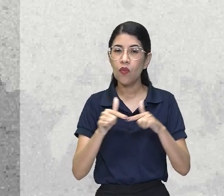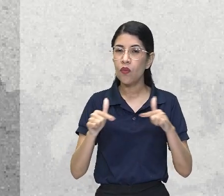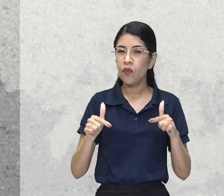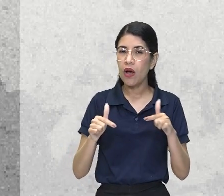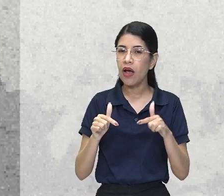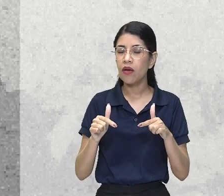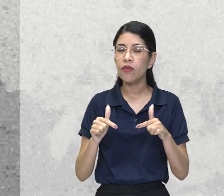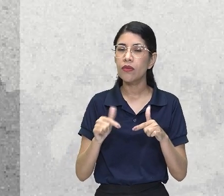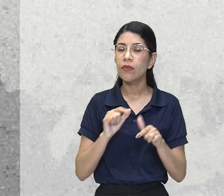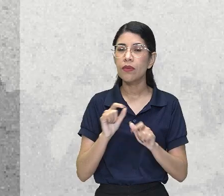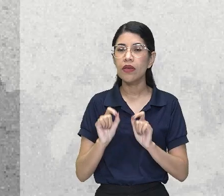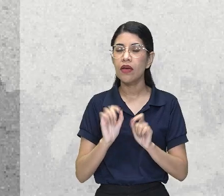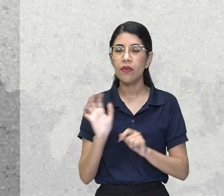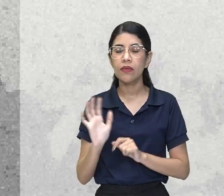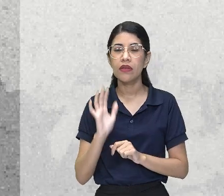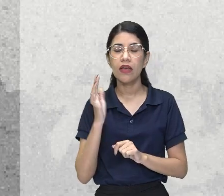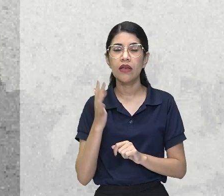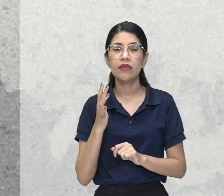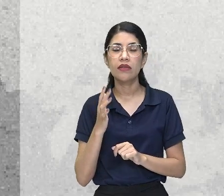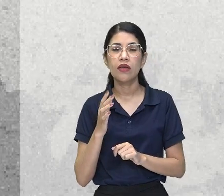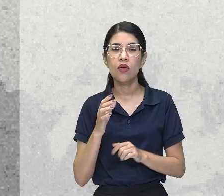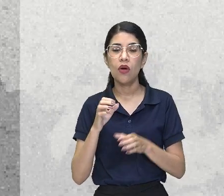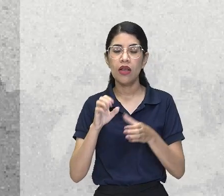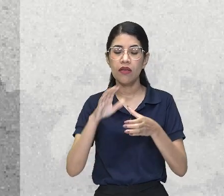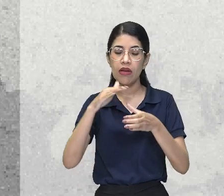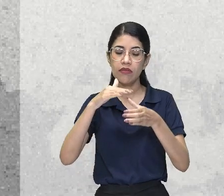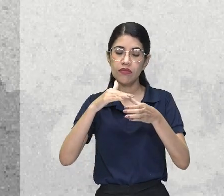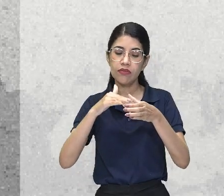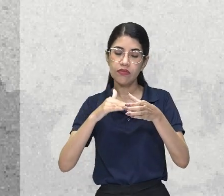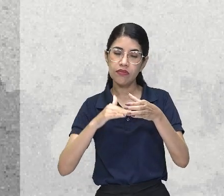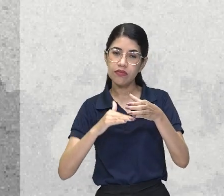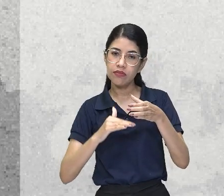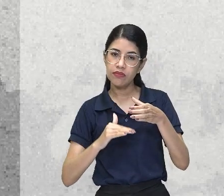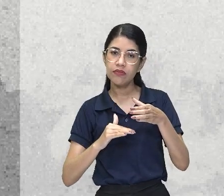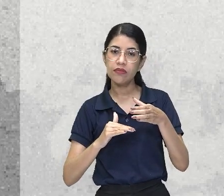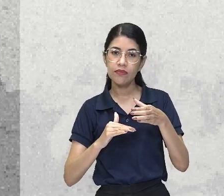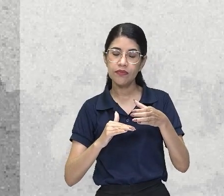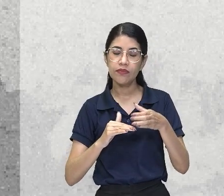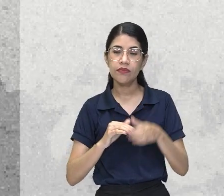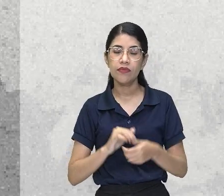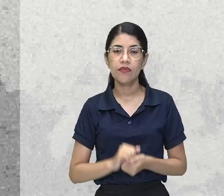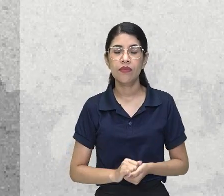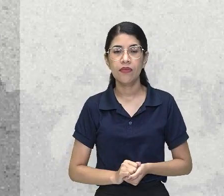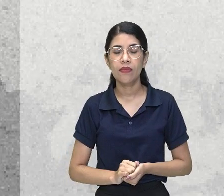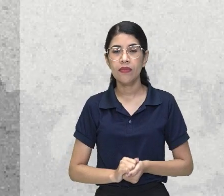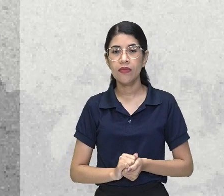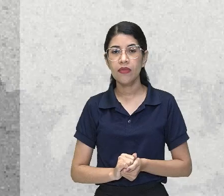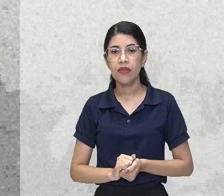parcial, que vai fazer com que esse êmbolo ele desça. Então, a partir desse